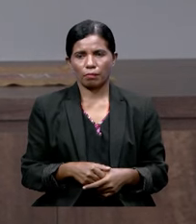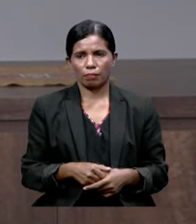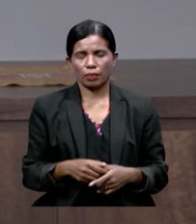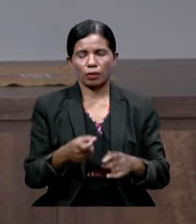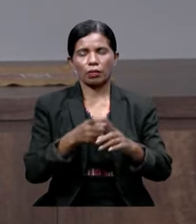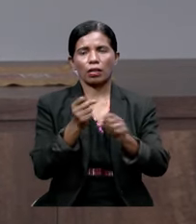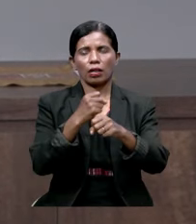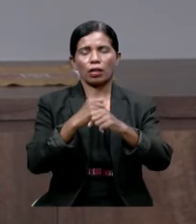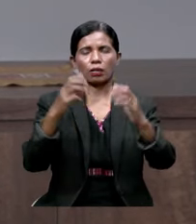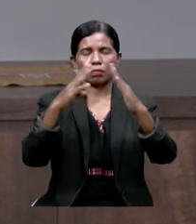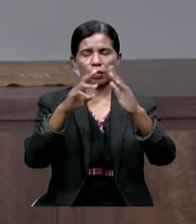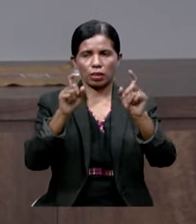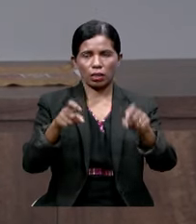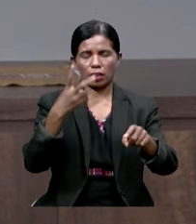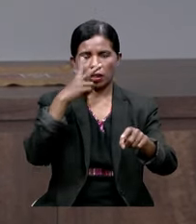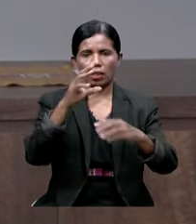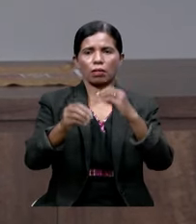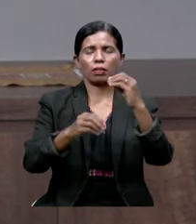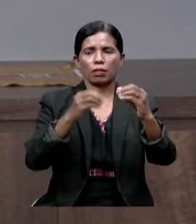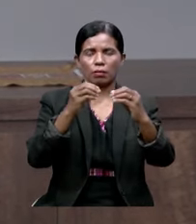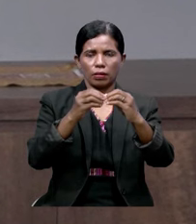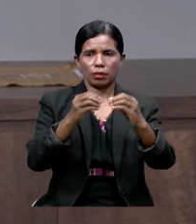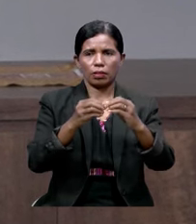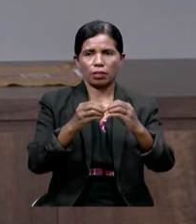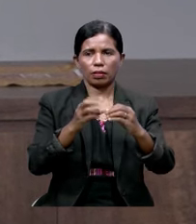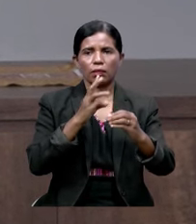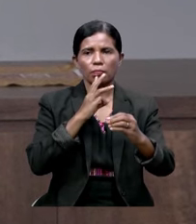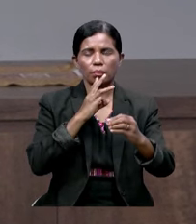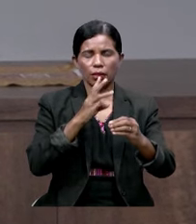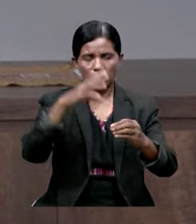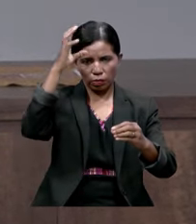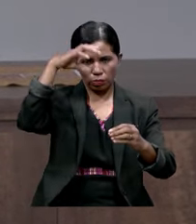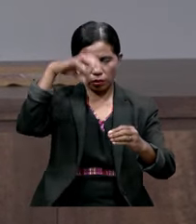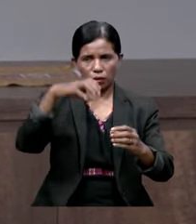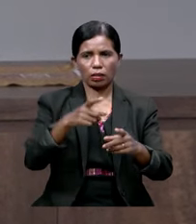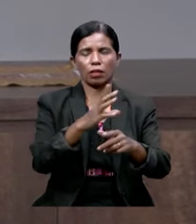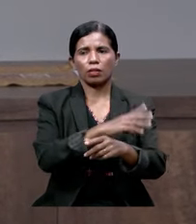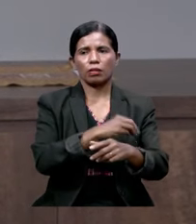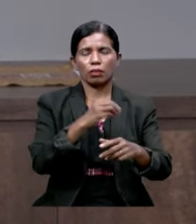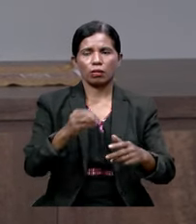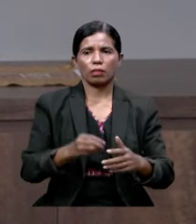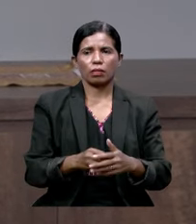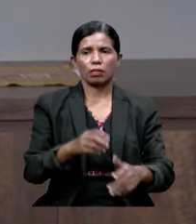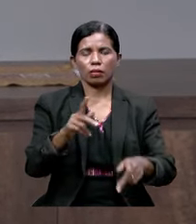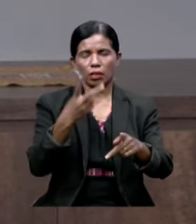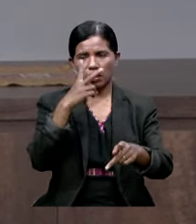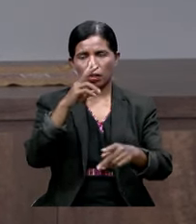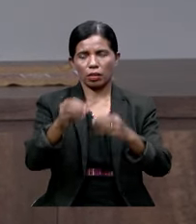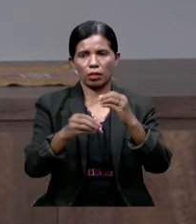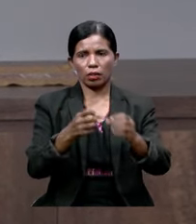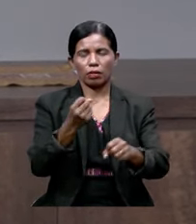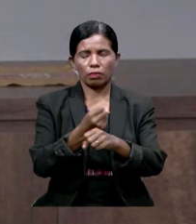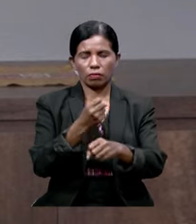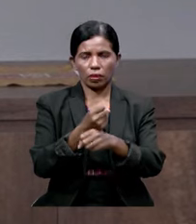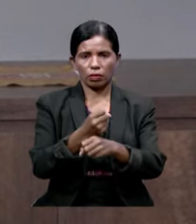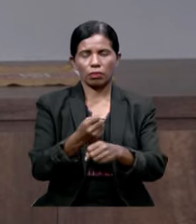construção tem que ter o fator, o volume também, ou sedimentação fato para rena que me